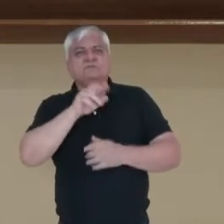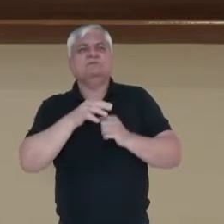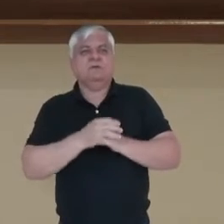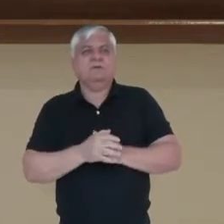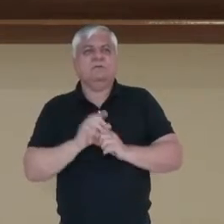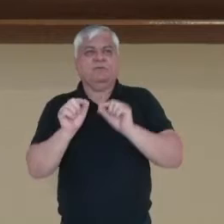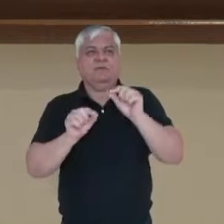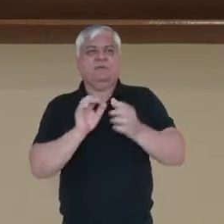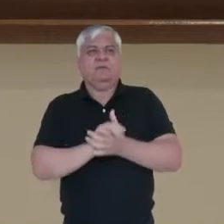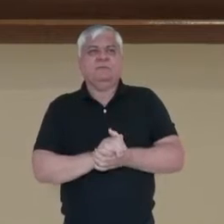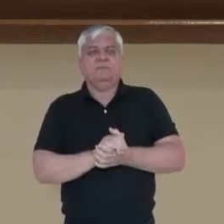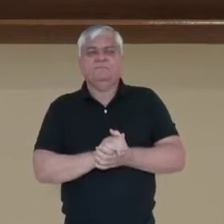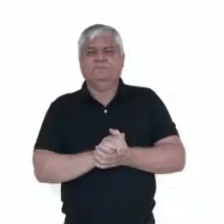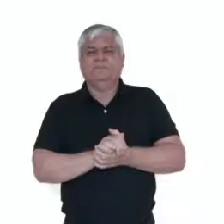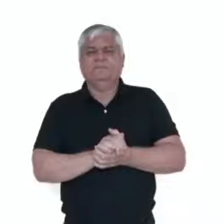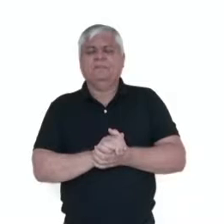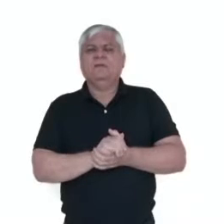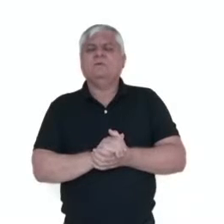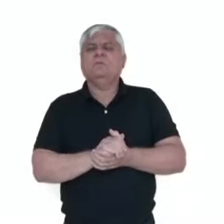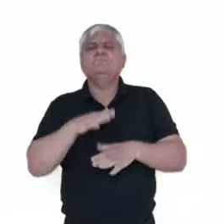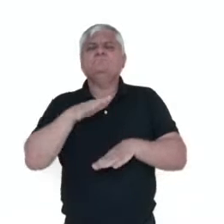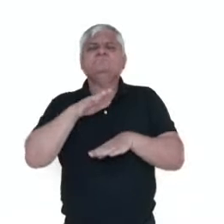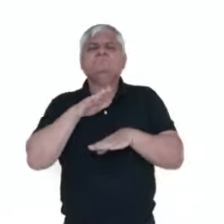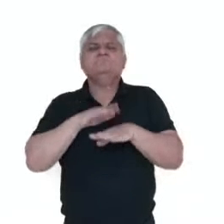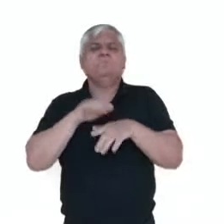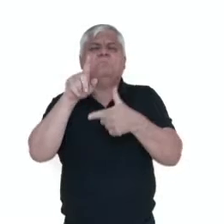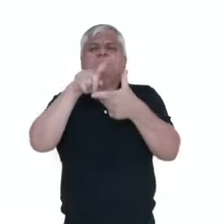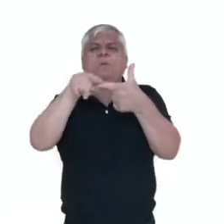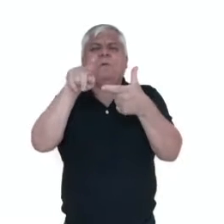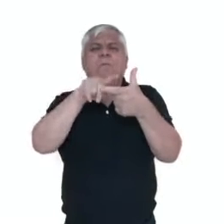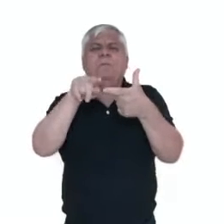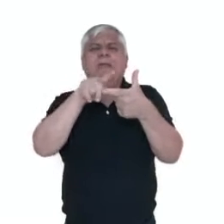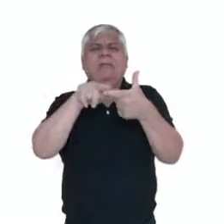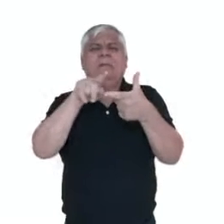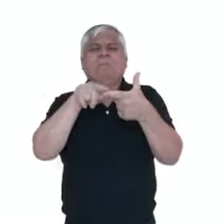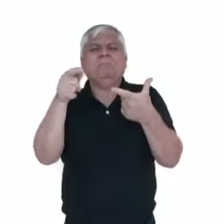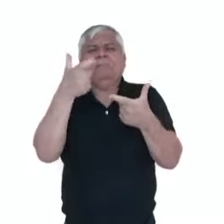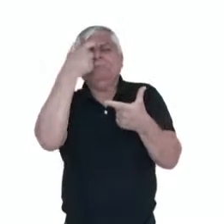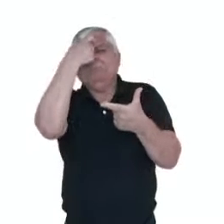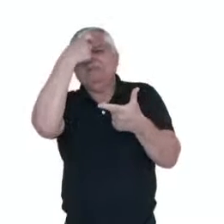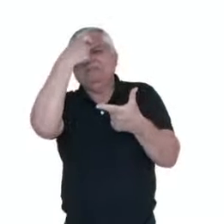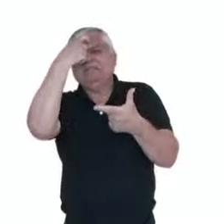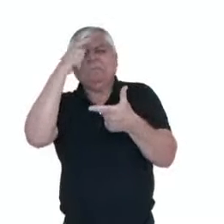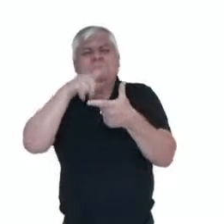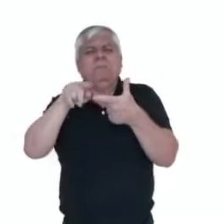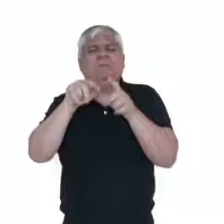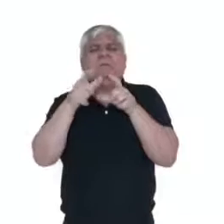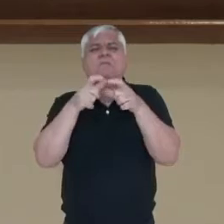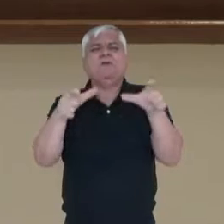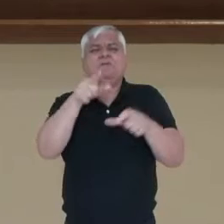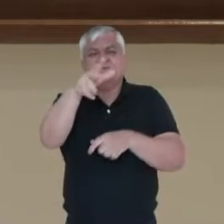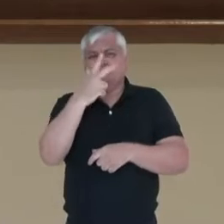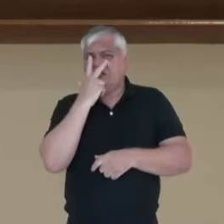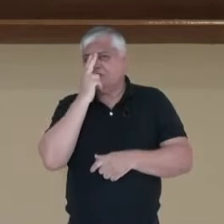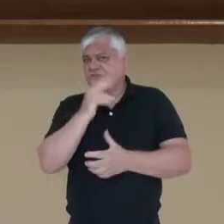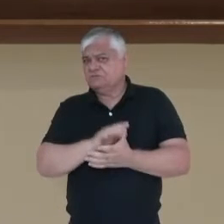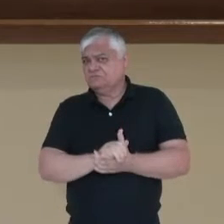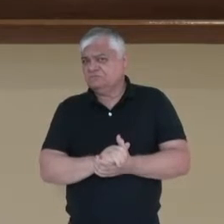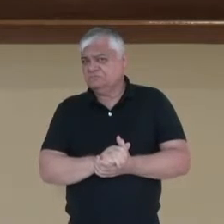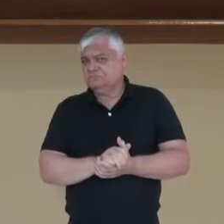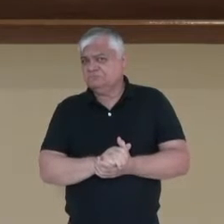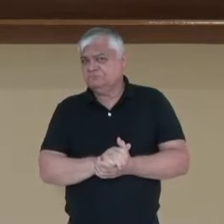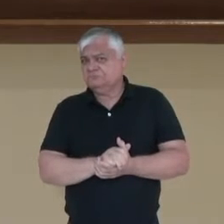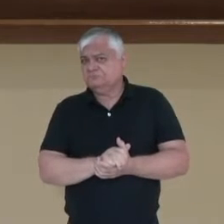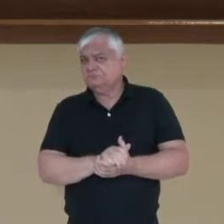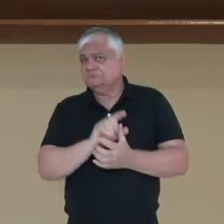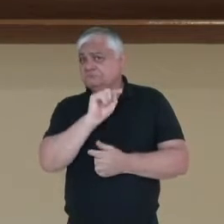Jamboard. Qual é o maior problema ambiental que você conhece até hoje? O que você acha?